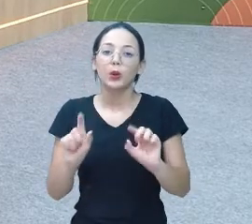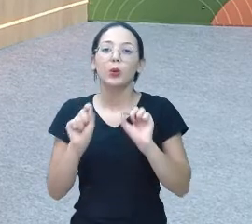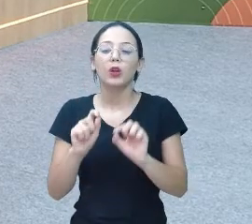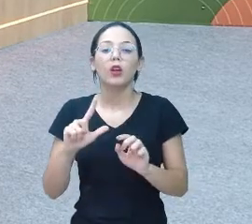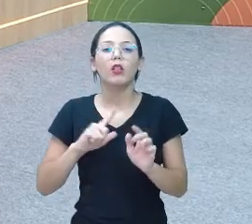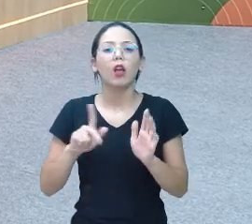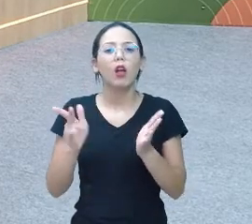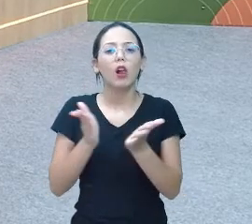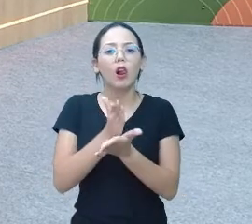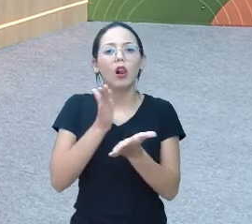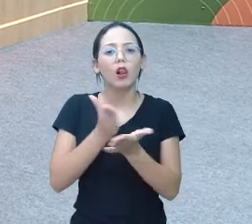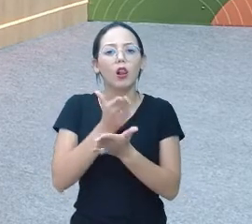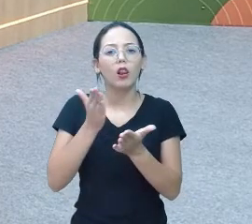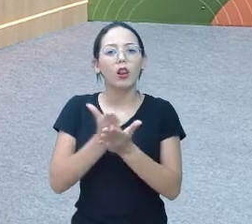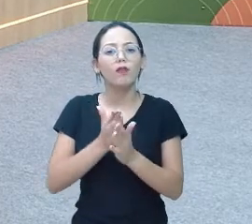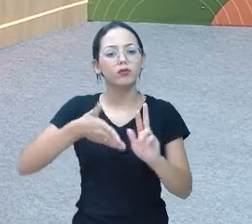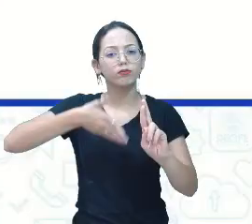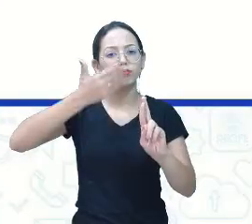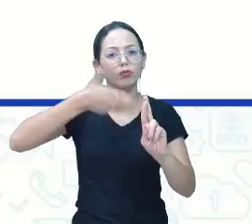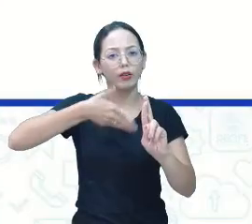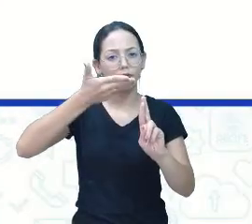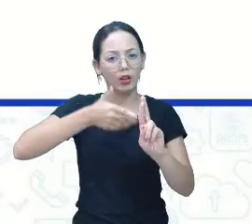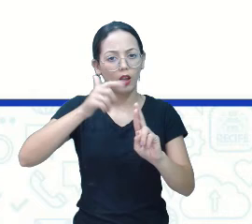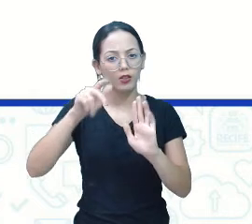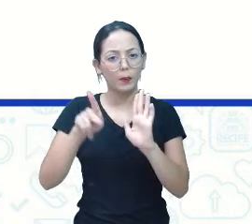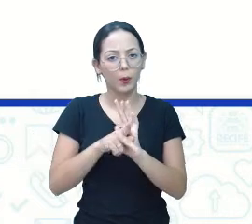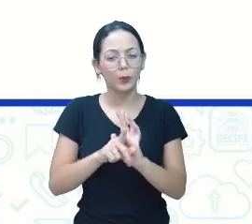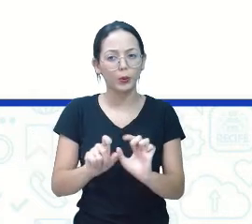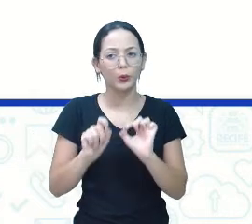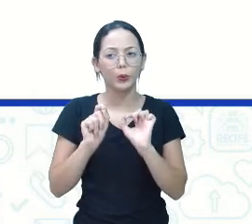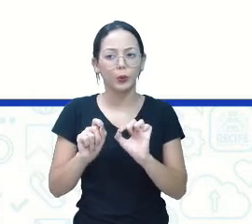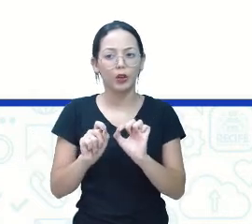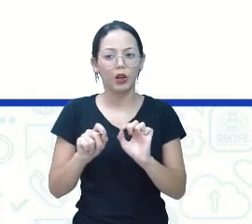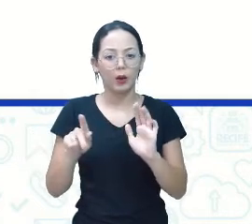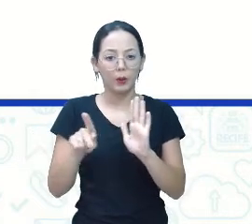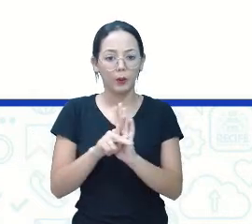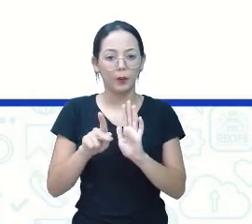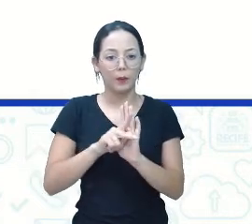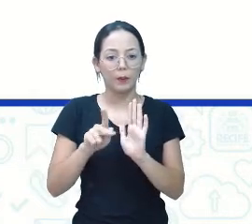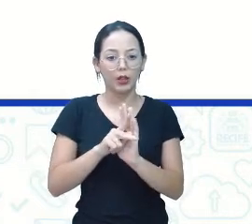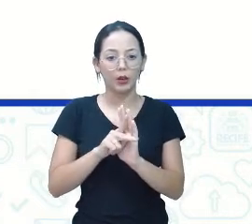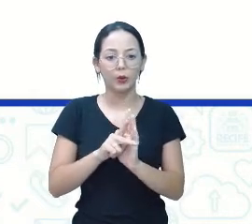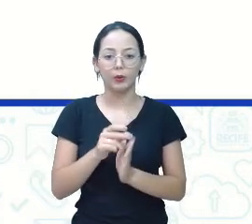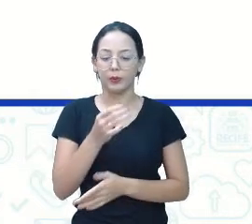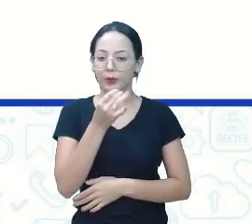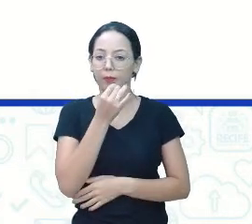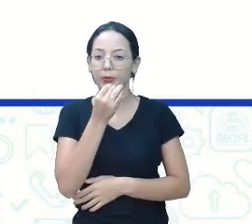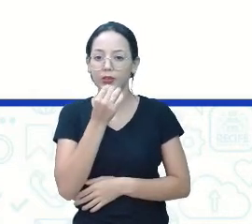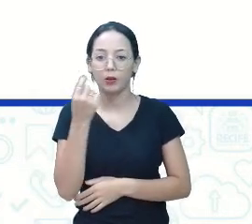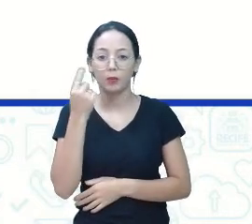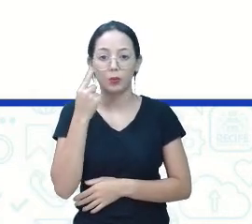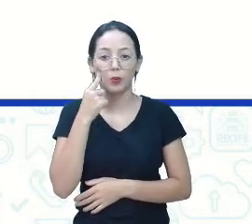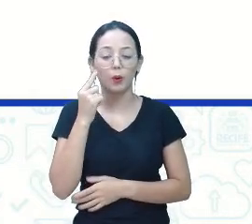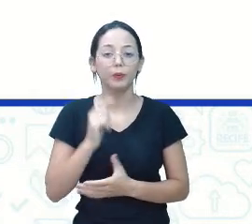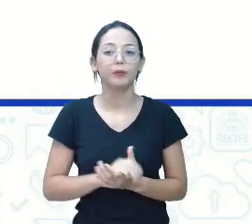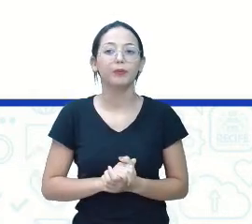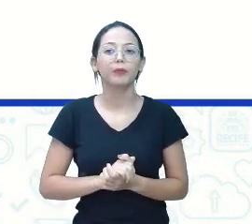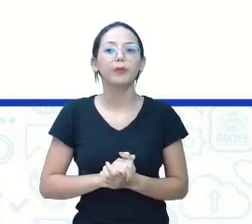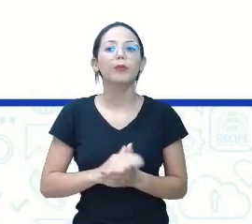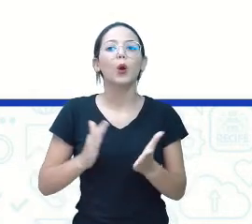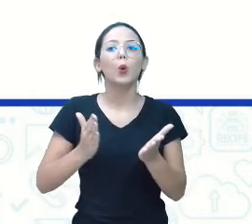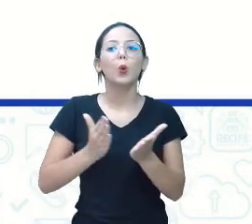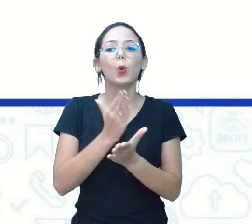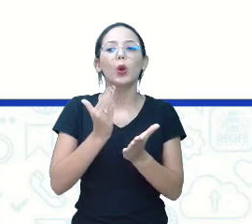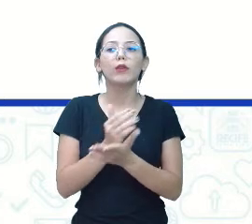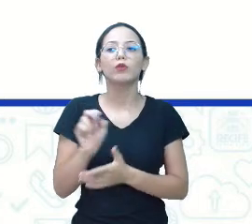um livro que faz muita referência a esse período, tá certo? Um livro que a gente vai observar que